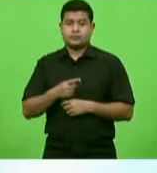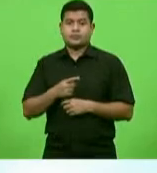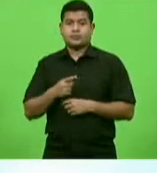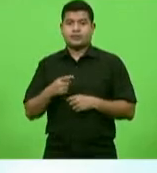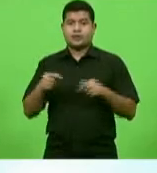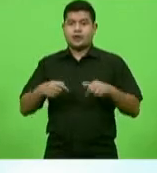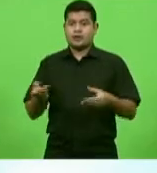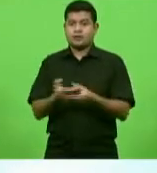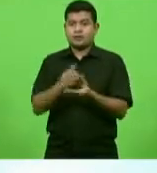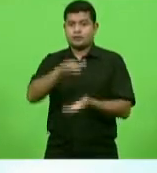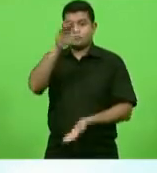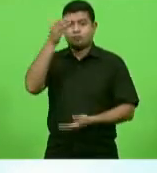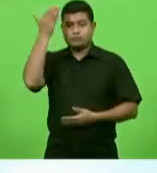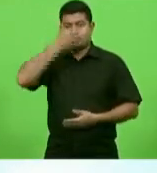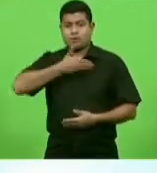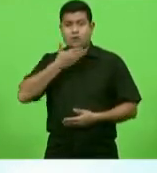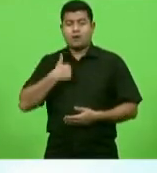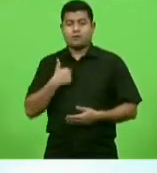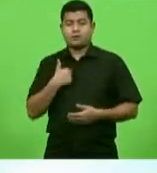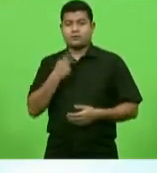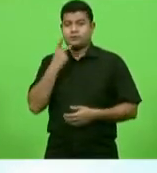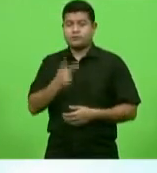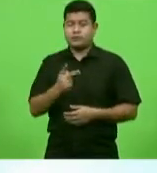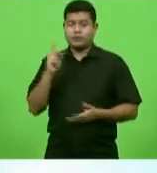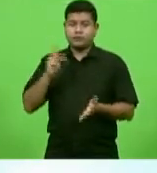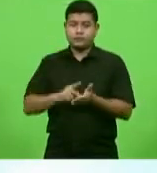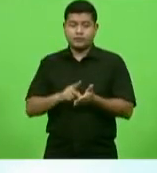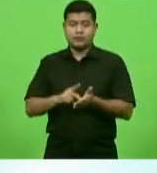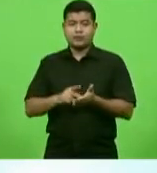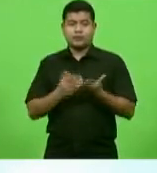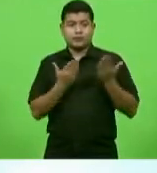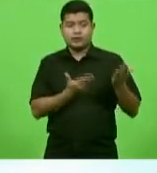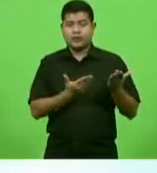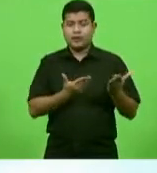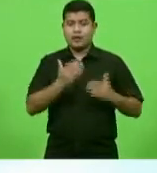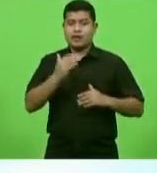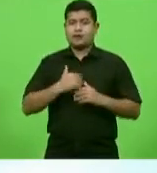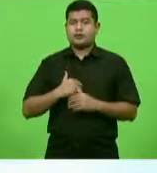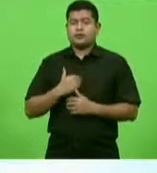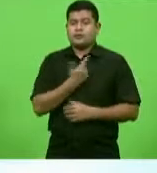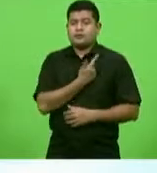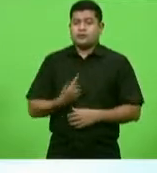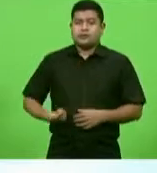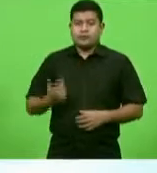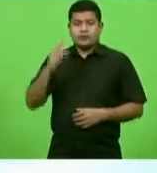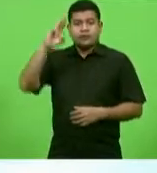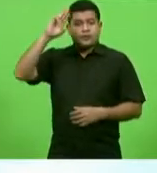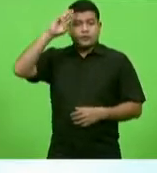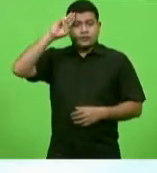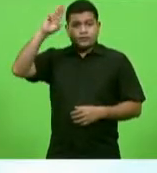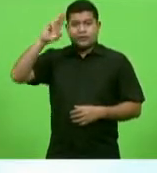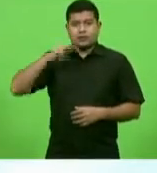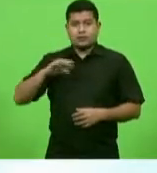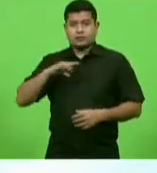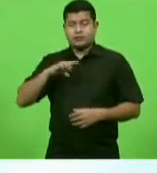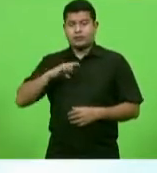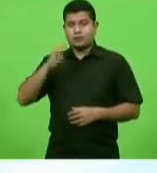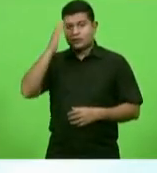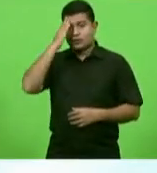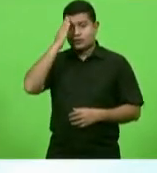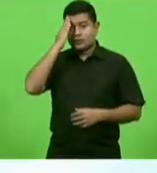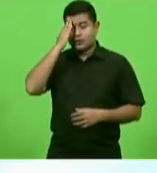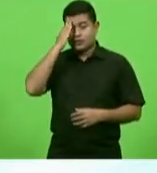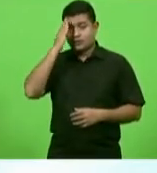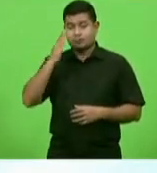nesses autos provas que sustentem a afirmação de que o governador de Estado tenha conhecimento dos trâmites administrativos